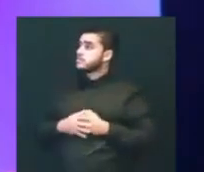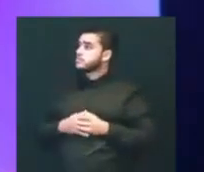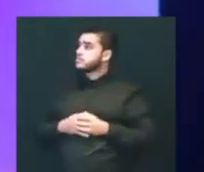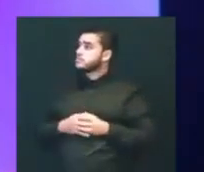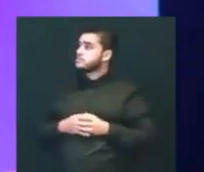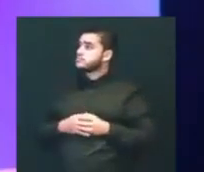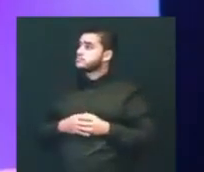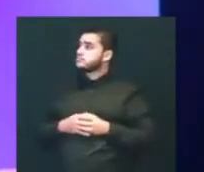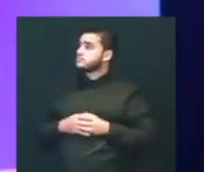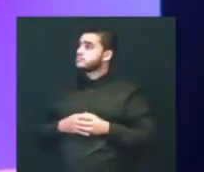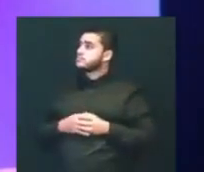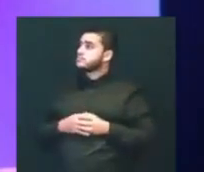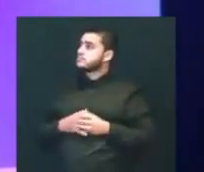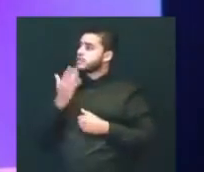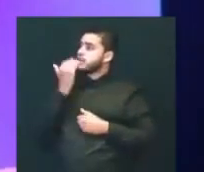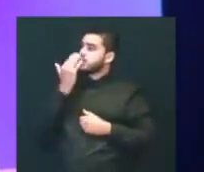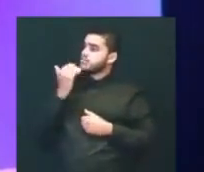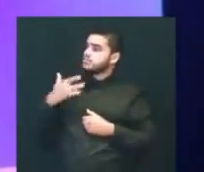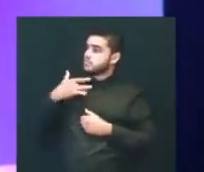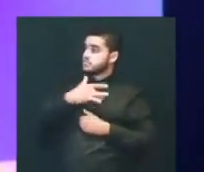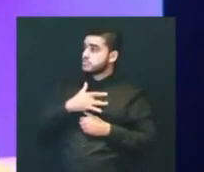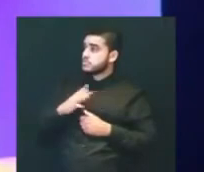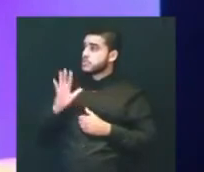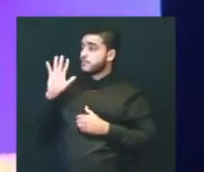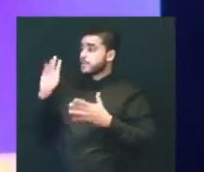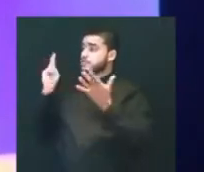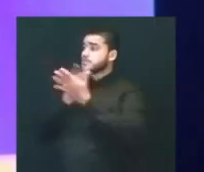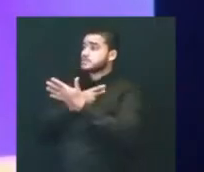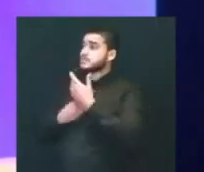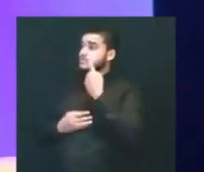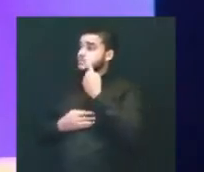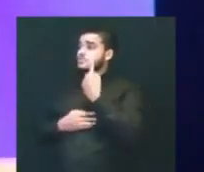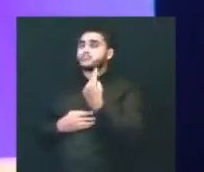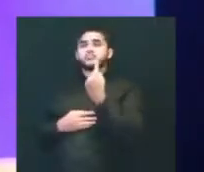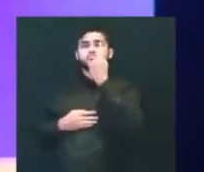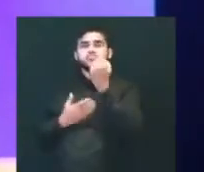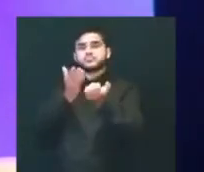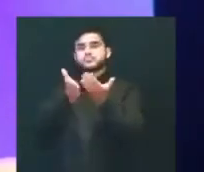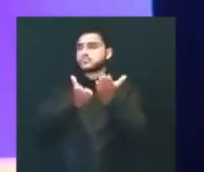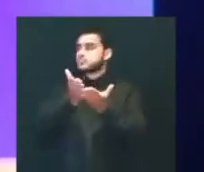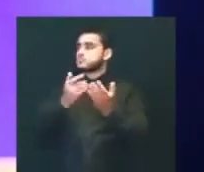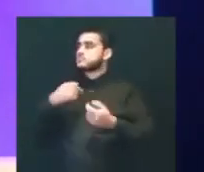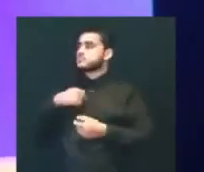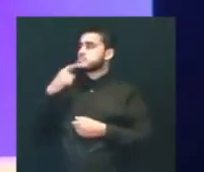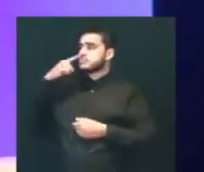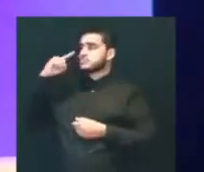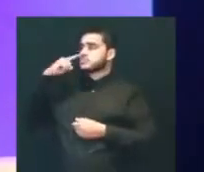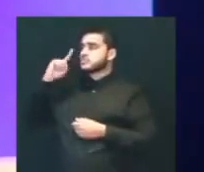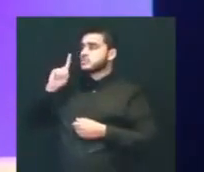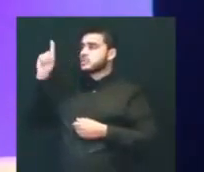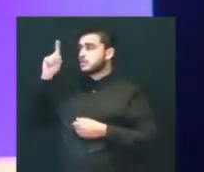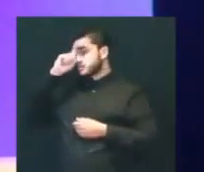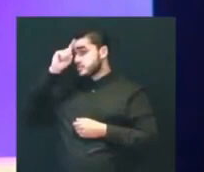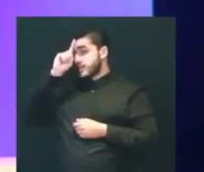essa boa alimentação. Mas eu já tive casos eu já atendi um paciente quando eu fazia residência lá no Hospital das